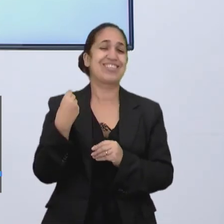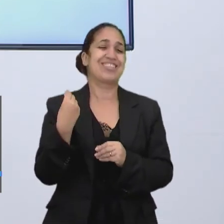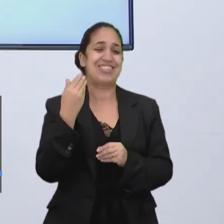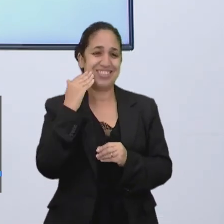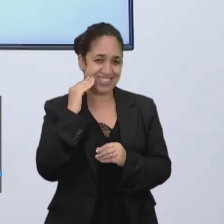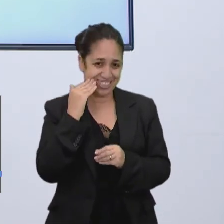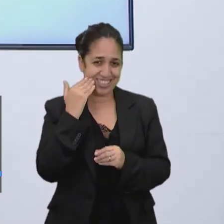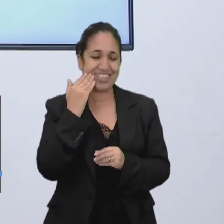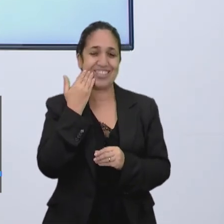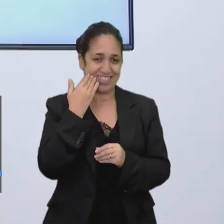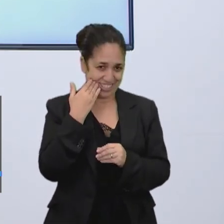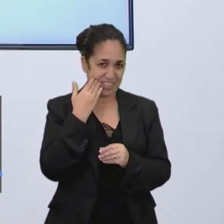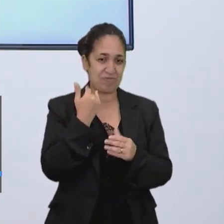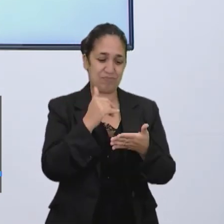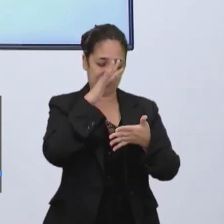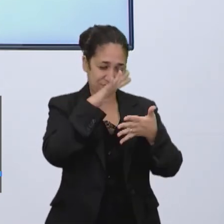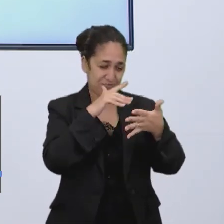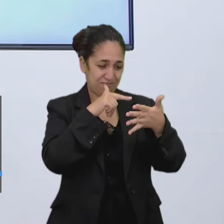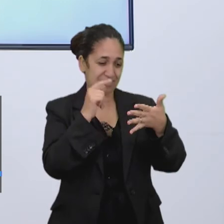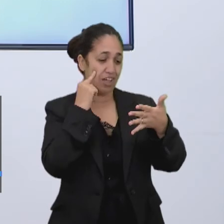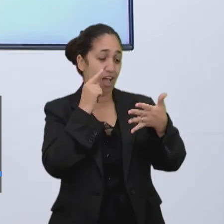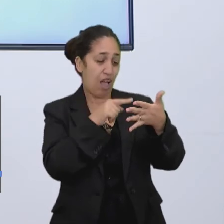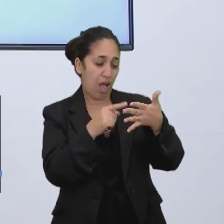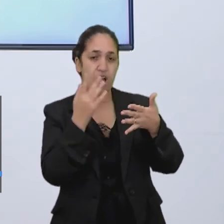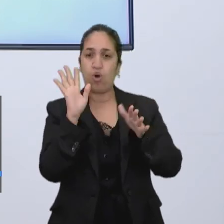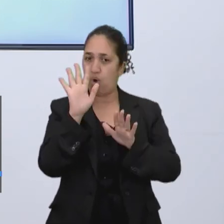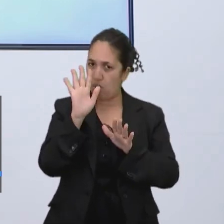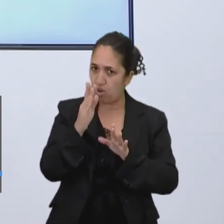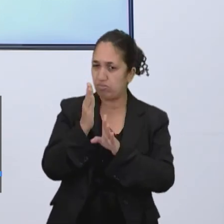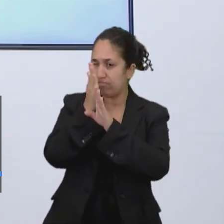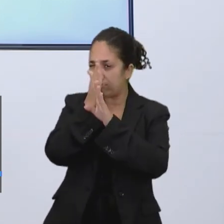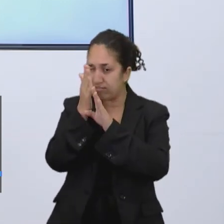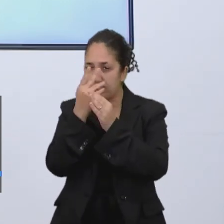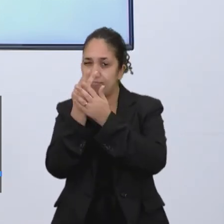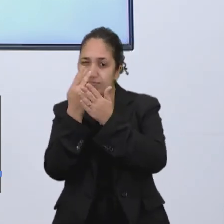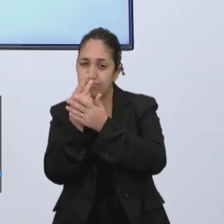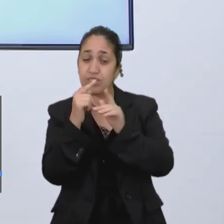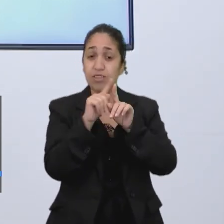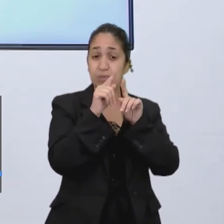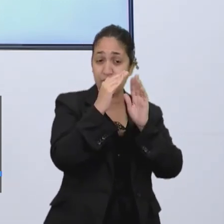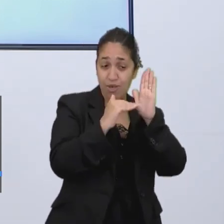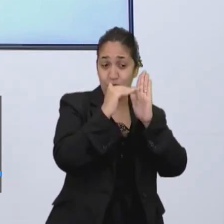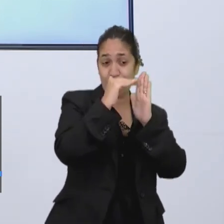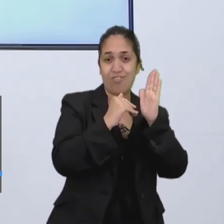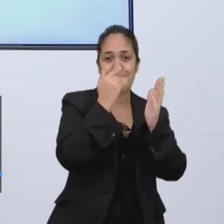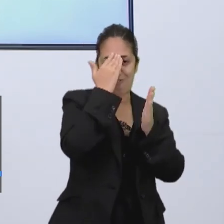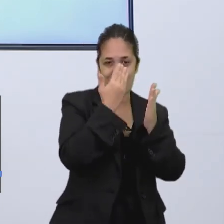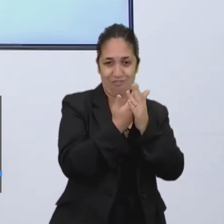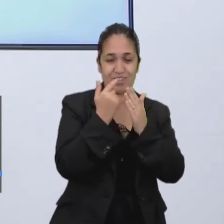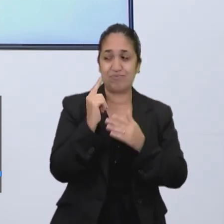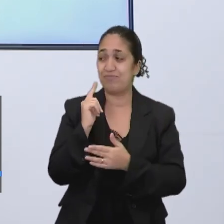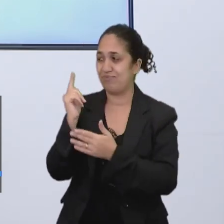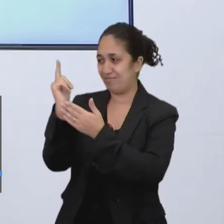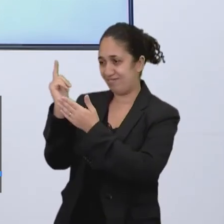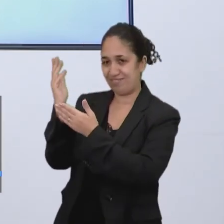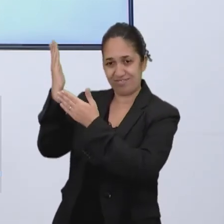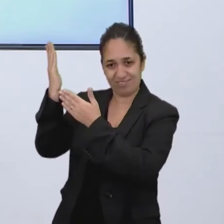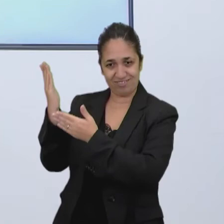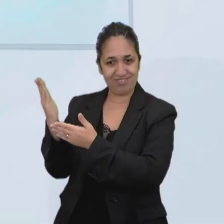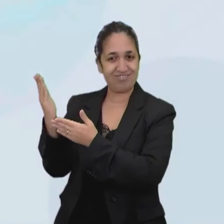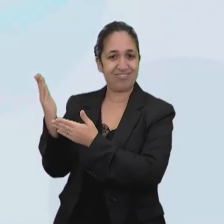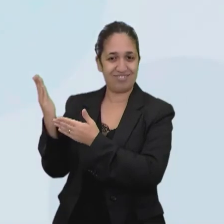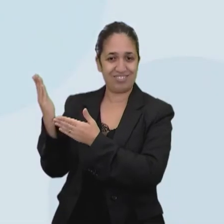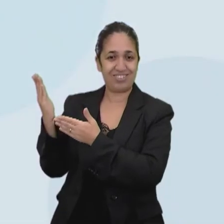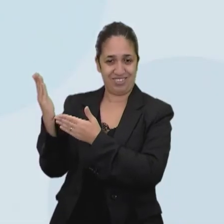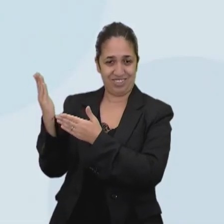né, considerando aí a margem de erro e o nível de confiança. Só retornando à tabela aí, a gente tem que um